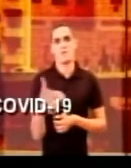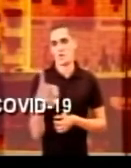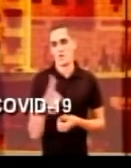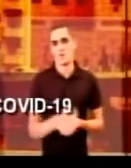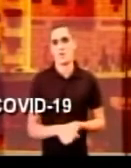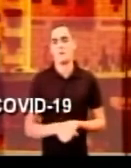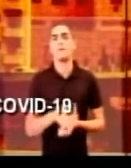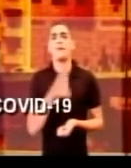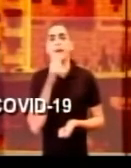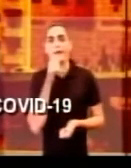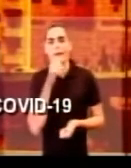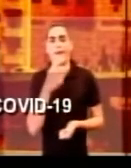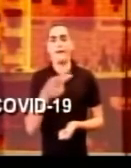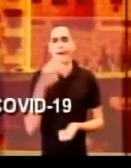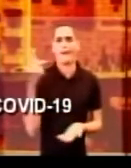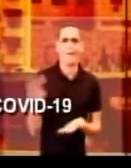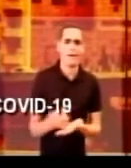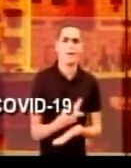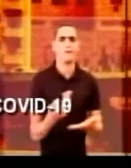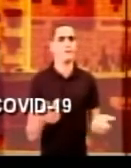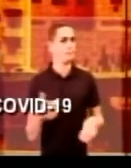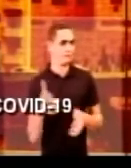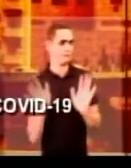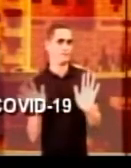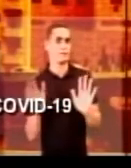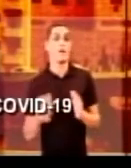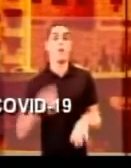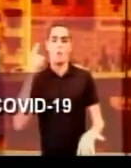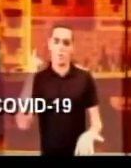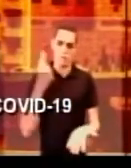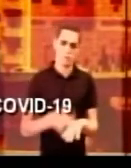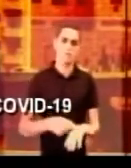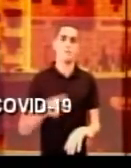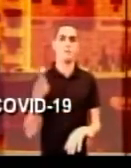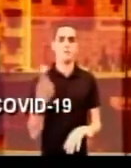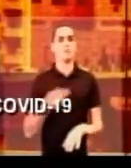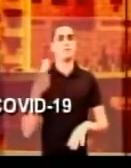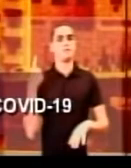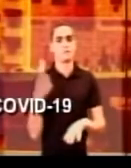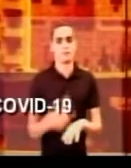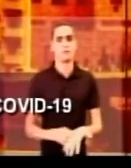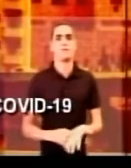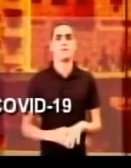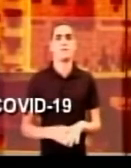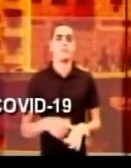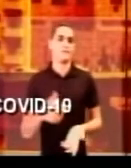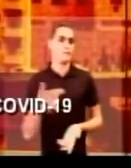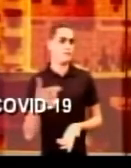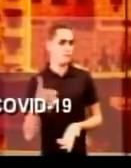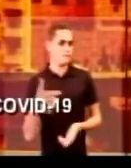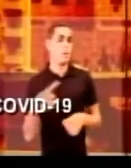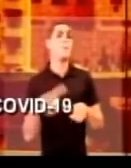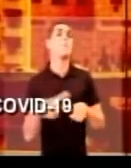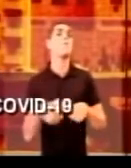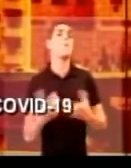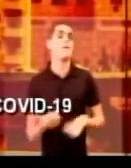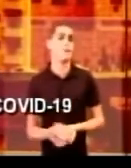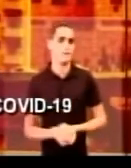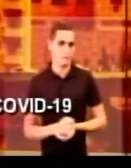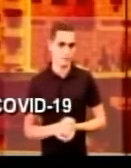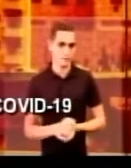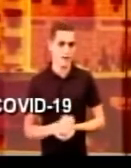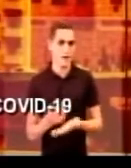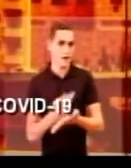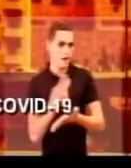Vocês podem ter certeza disso. Isso é um compromisso. Não haverá porque isso dá